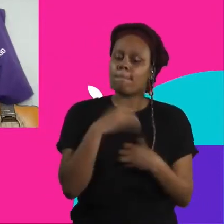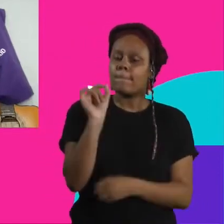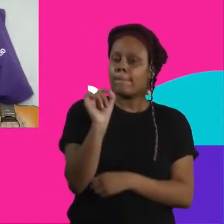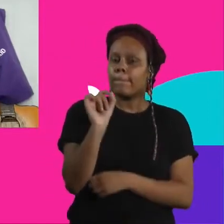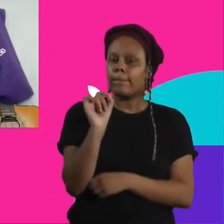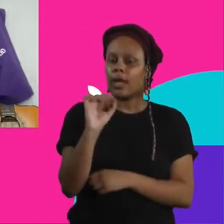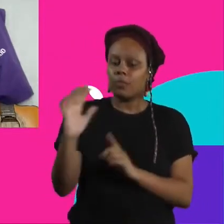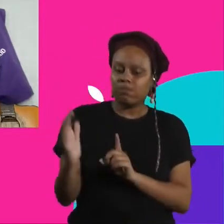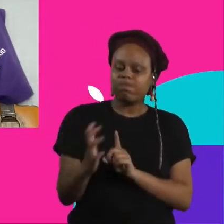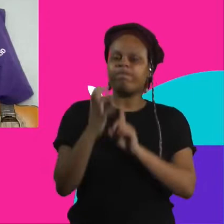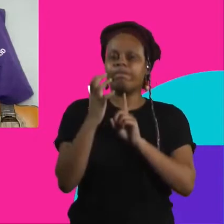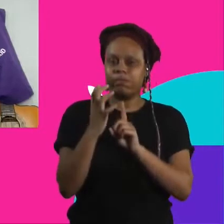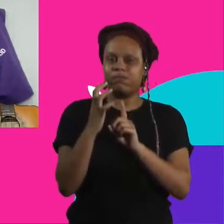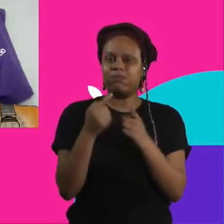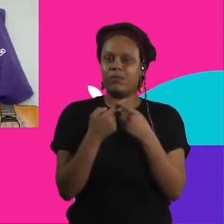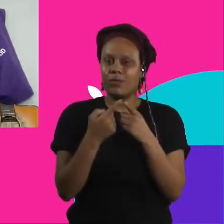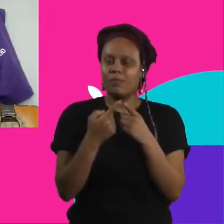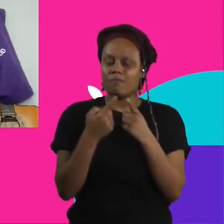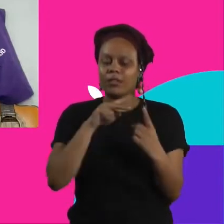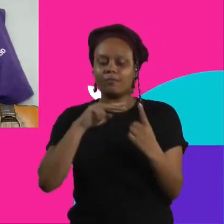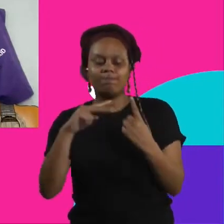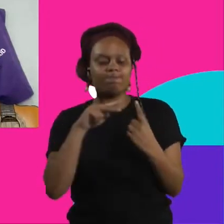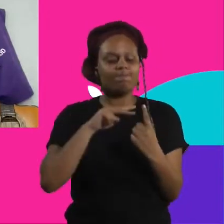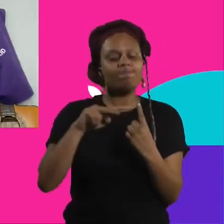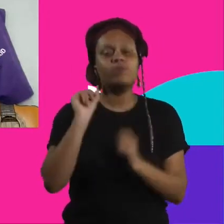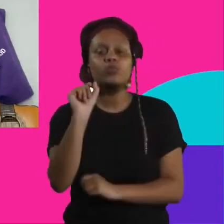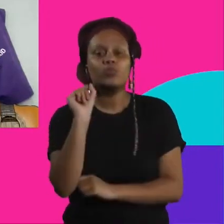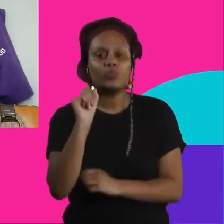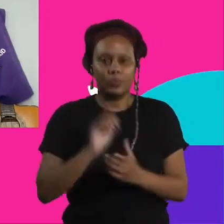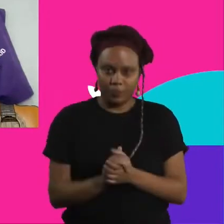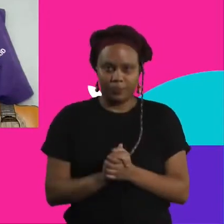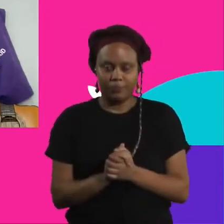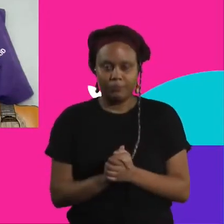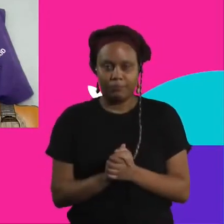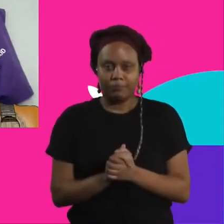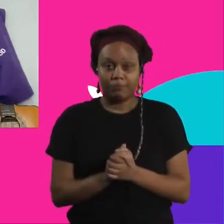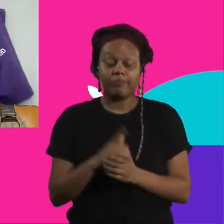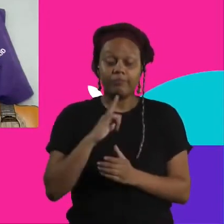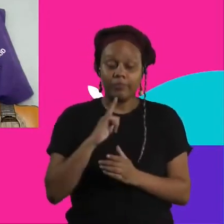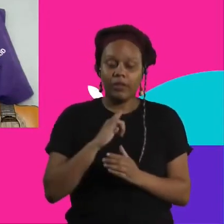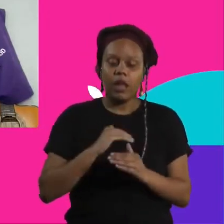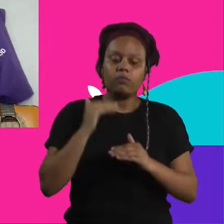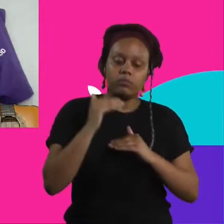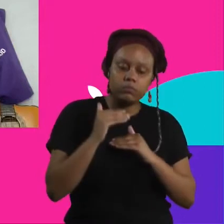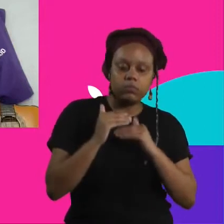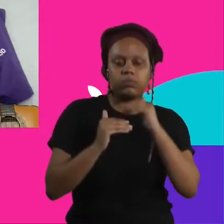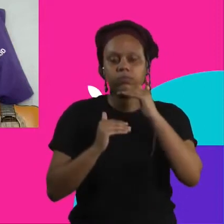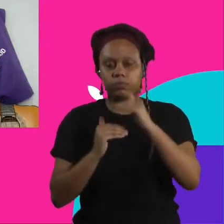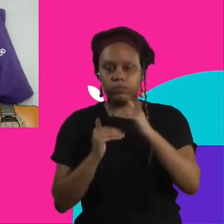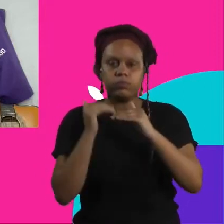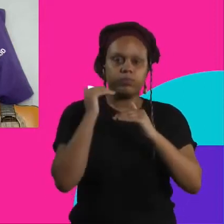os impactos, né? Mas trago sempre essa visão de que a gente está falando ainda de uma camada detentora